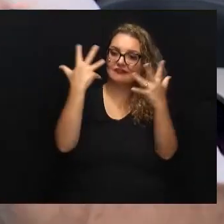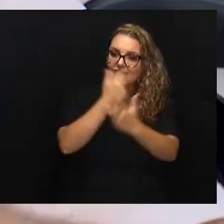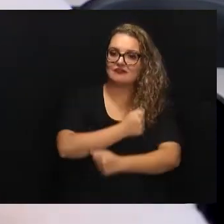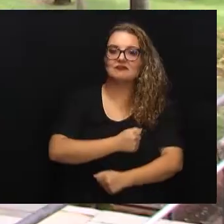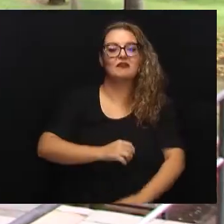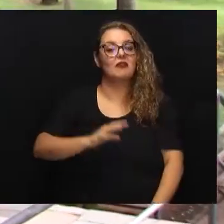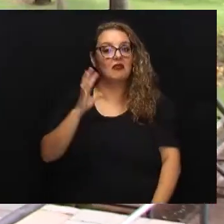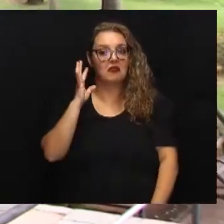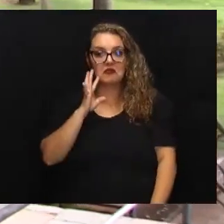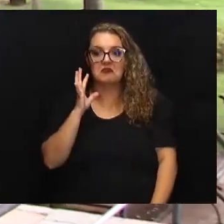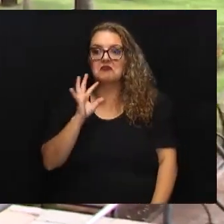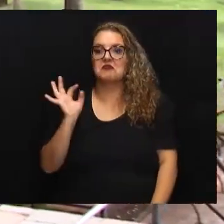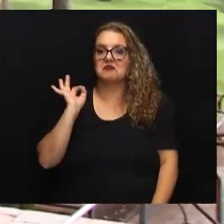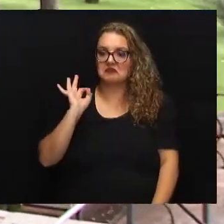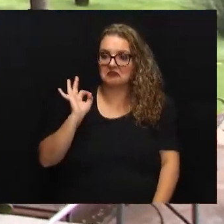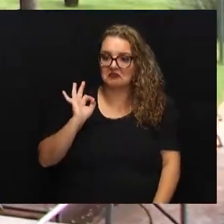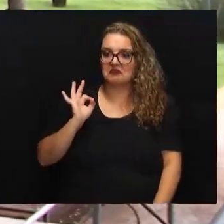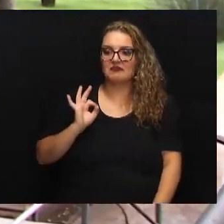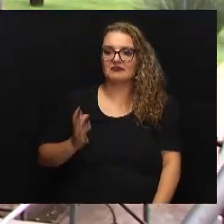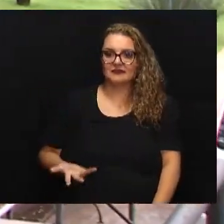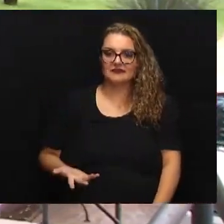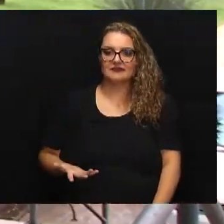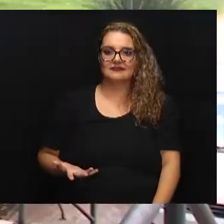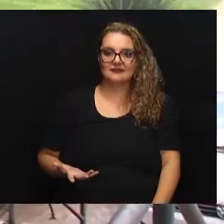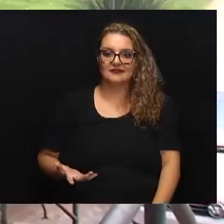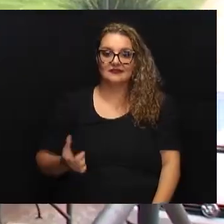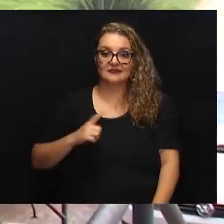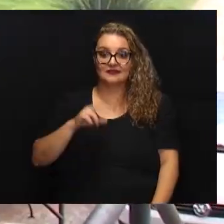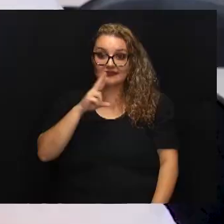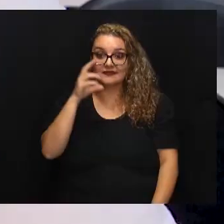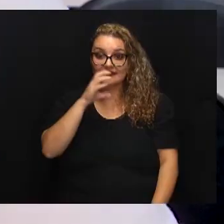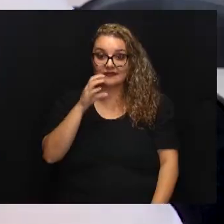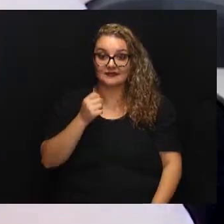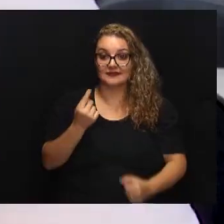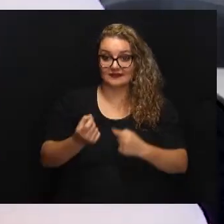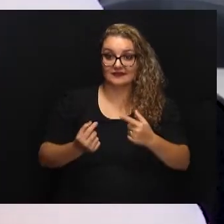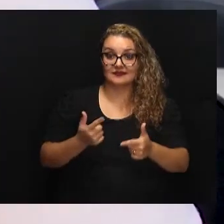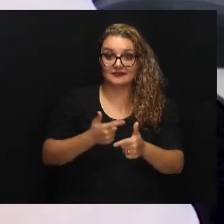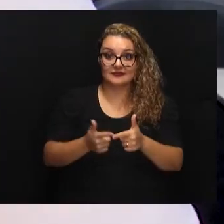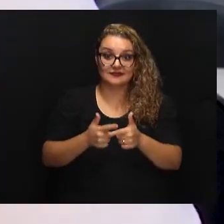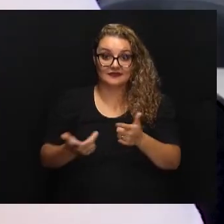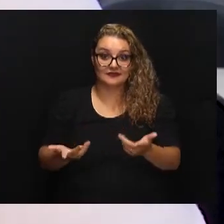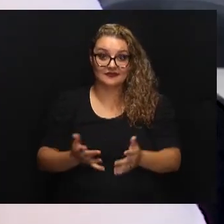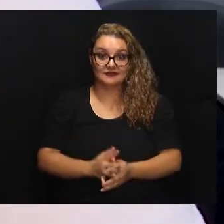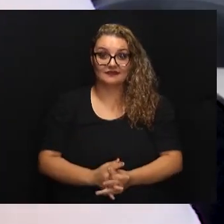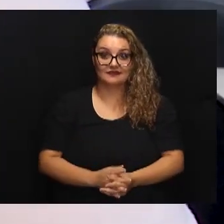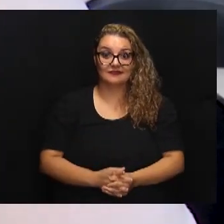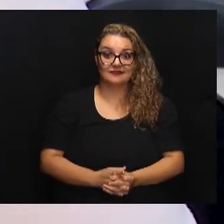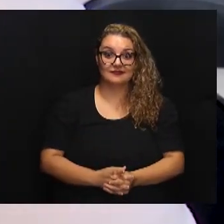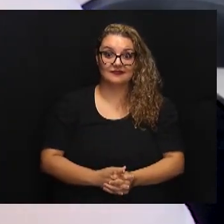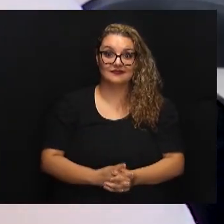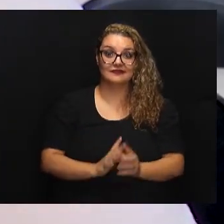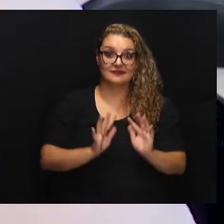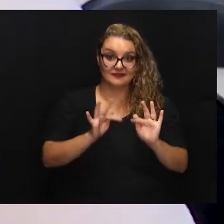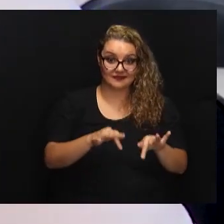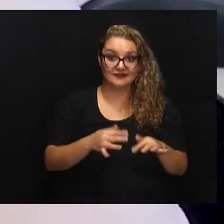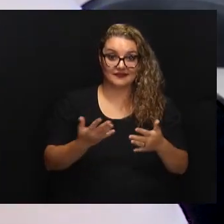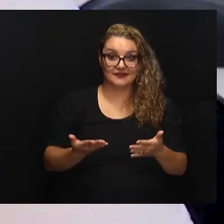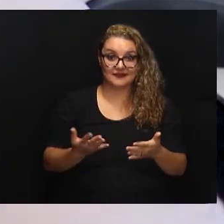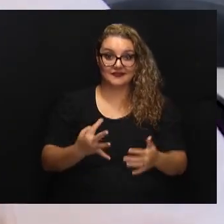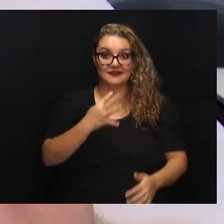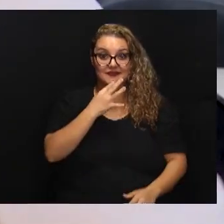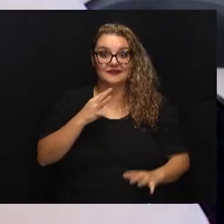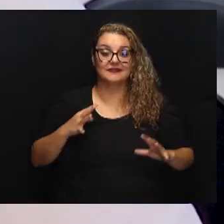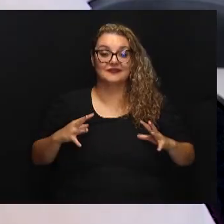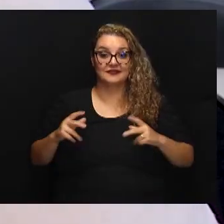tem uma paisagem bonita, que o paisagismo aqui é bem bacana. E eu tinha uma urgência aqui em resolver alguns problemas,